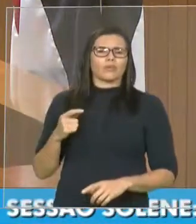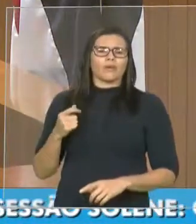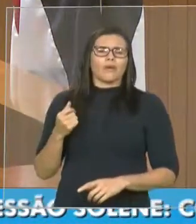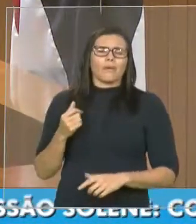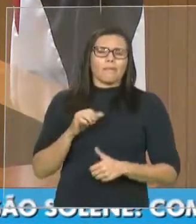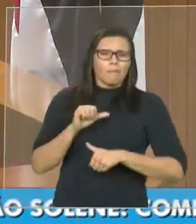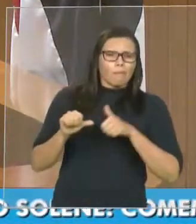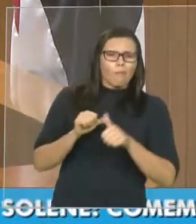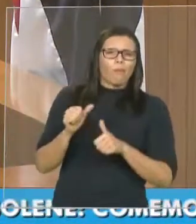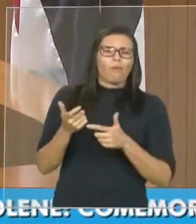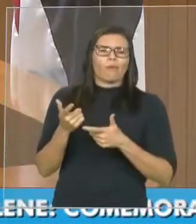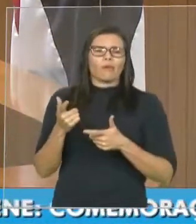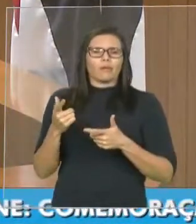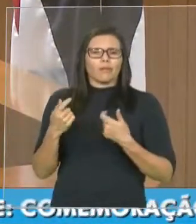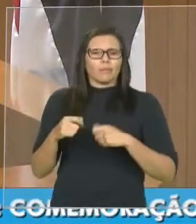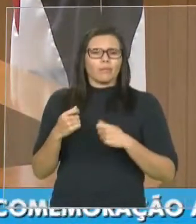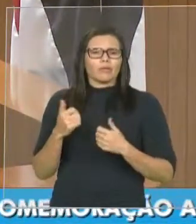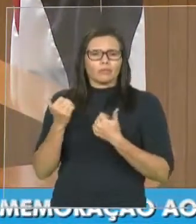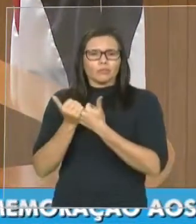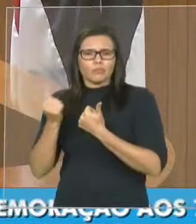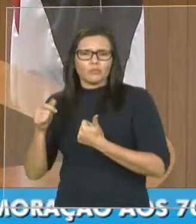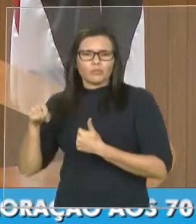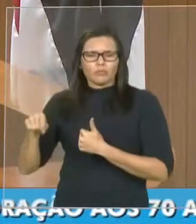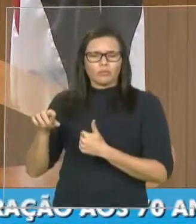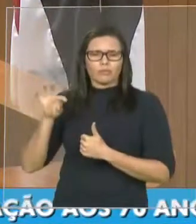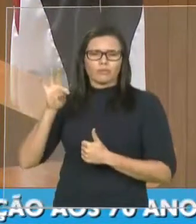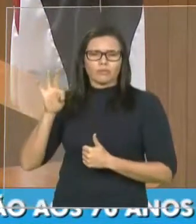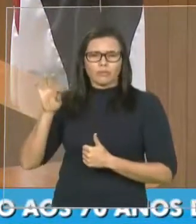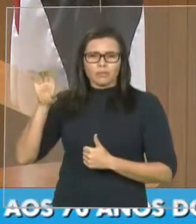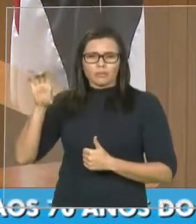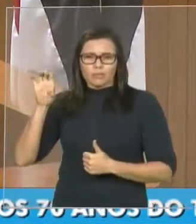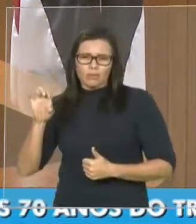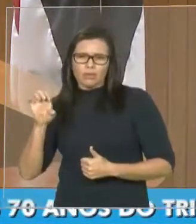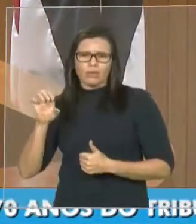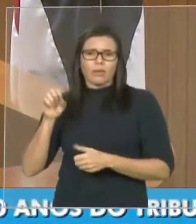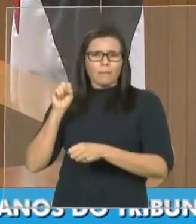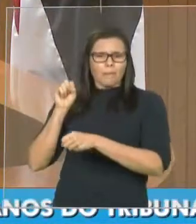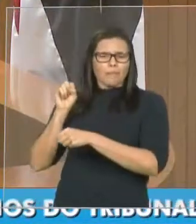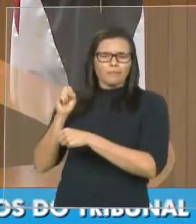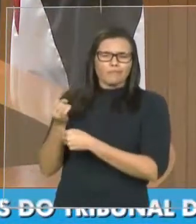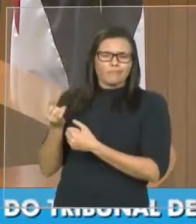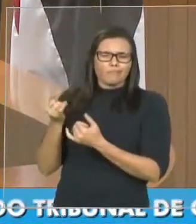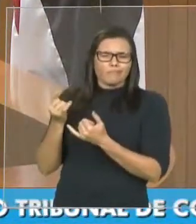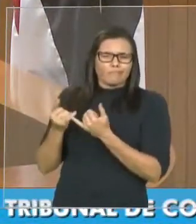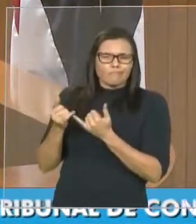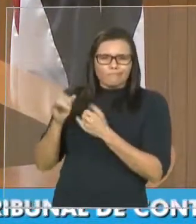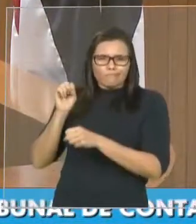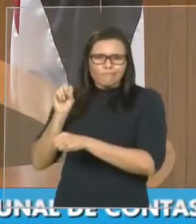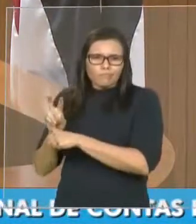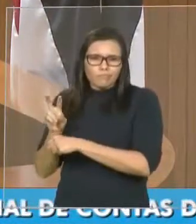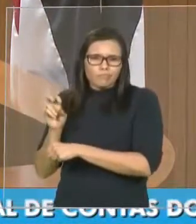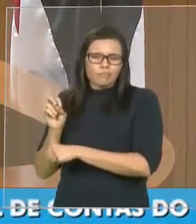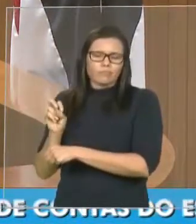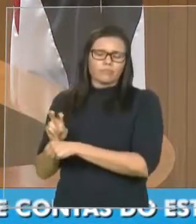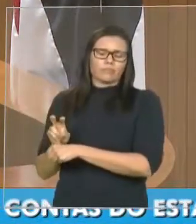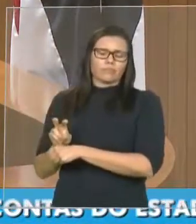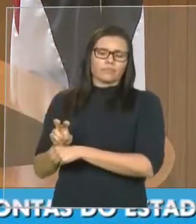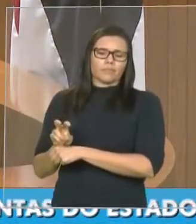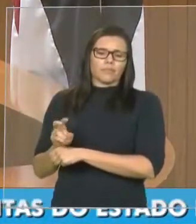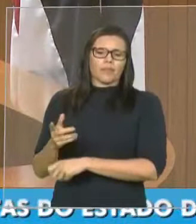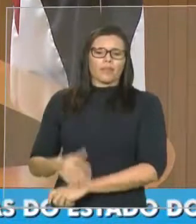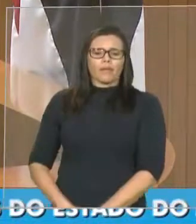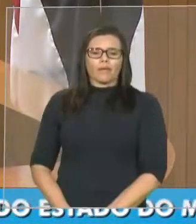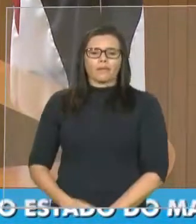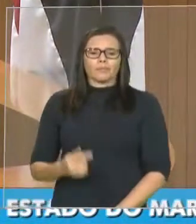o presidente, que hoje está sentado na presidência em exercício dessa casa, que é um servidor do tribunal, acredito eu que representa também